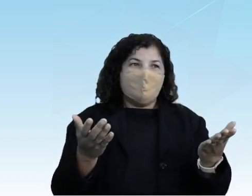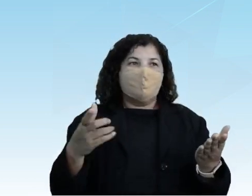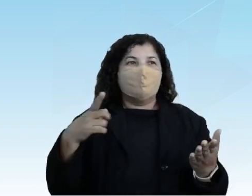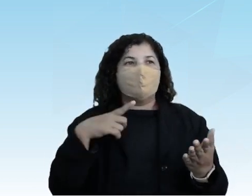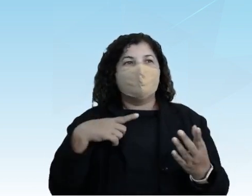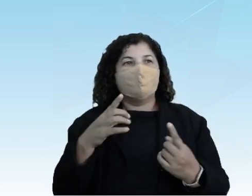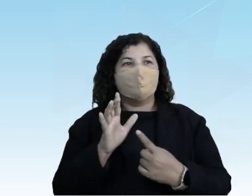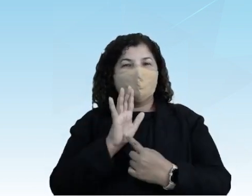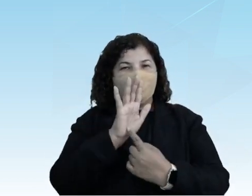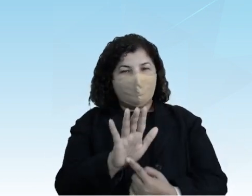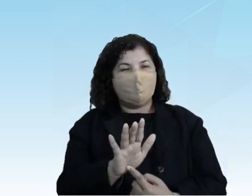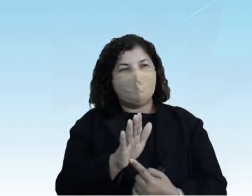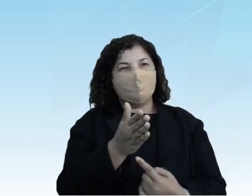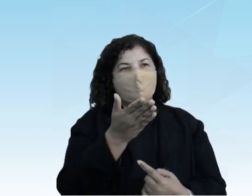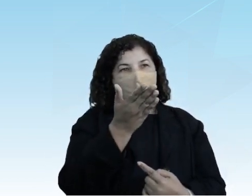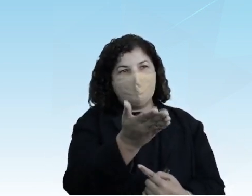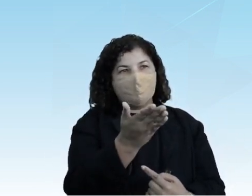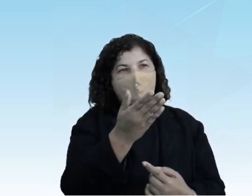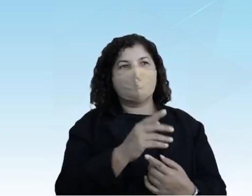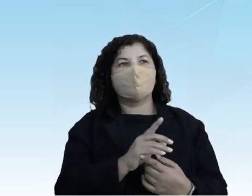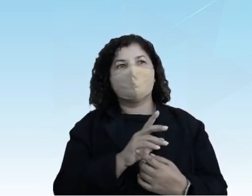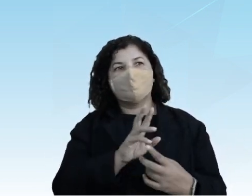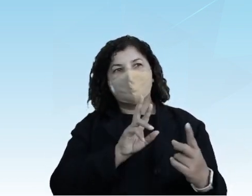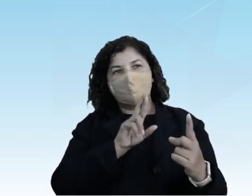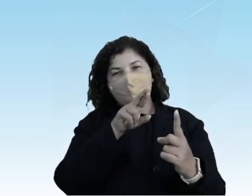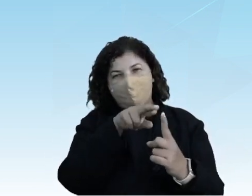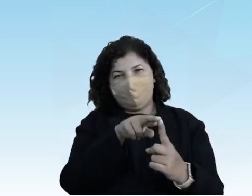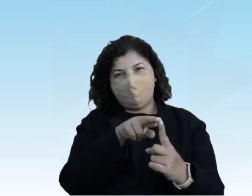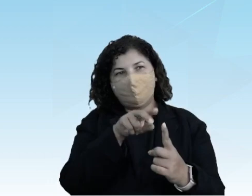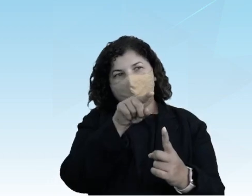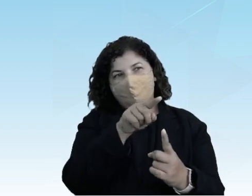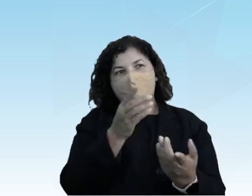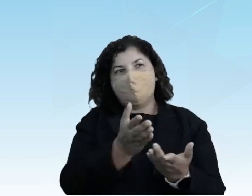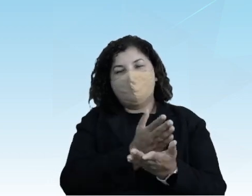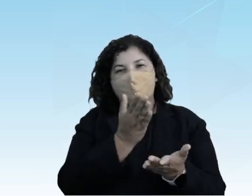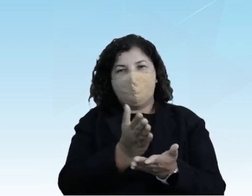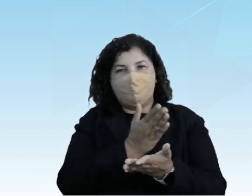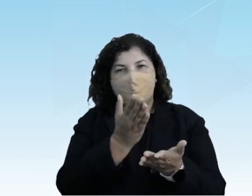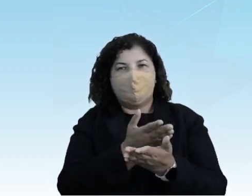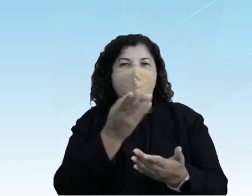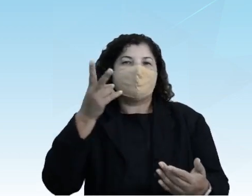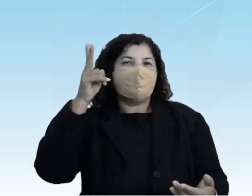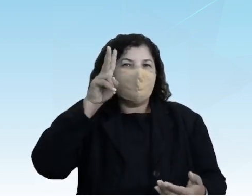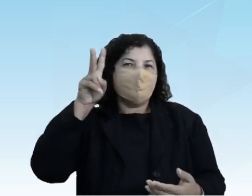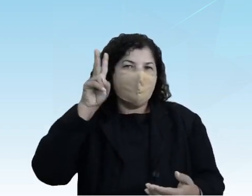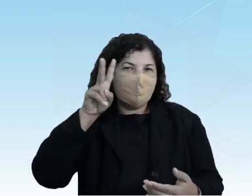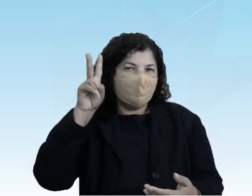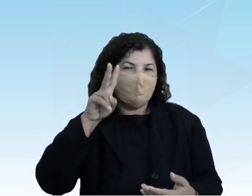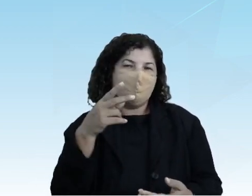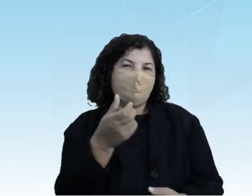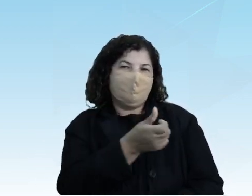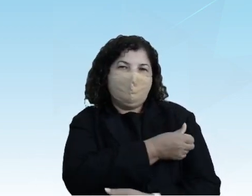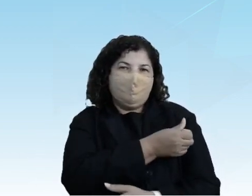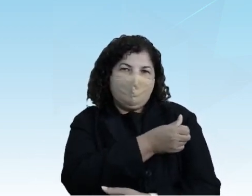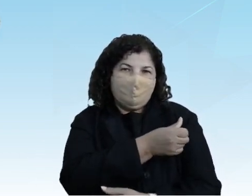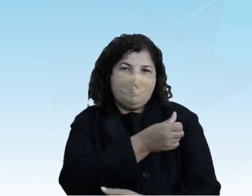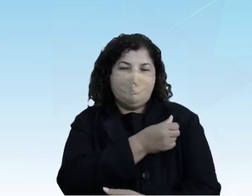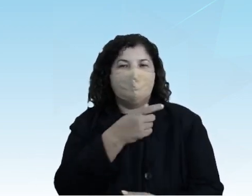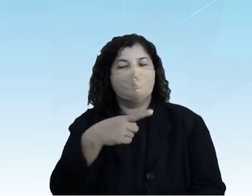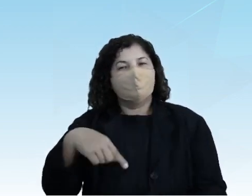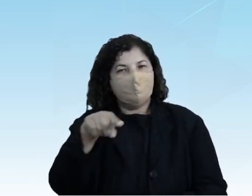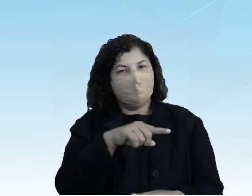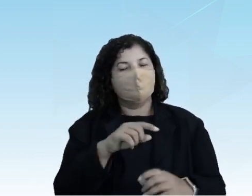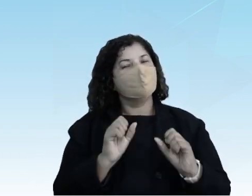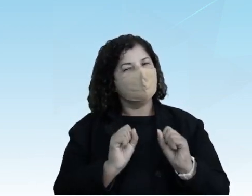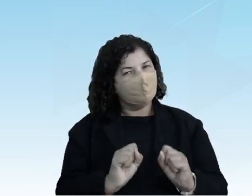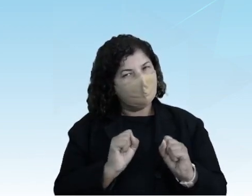para vocês aí, né, uma referência, que é o nosso livro de história do 6º ano, para que vocês